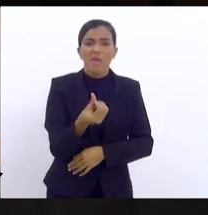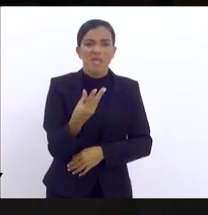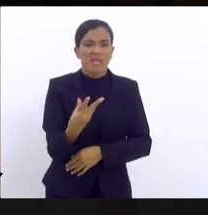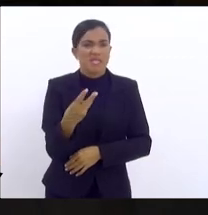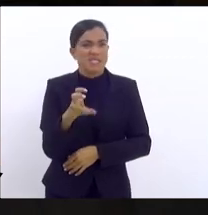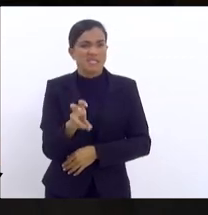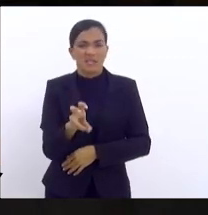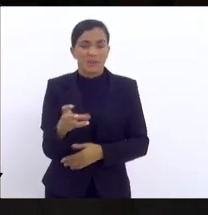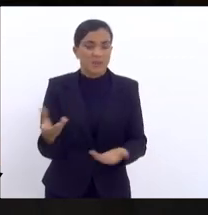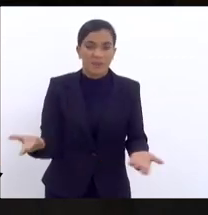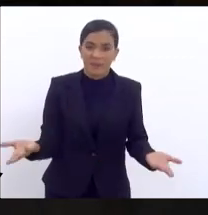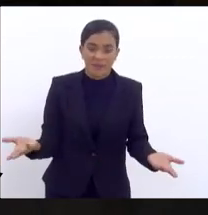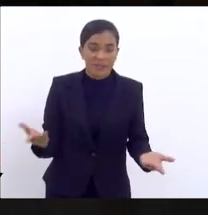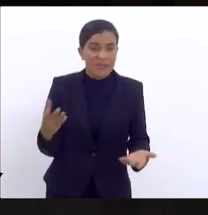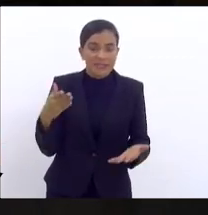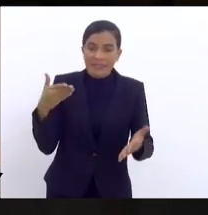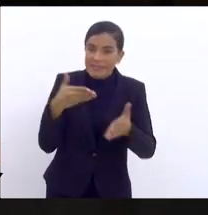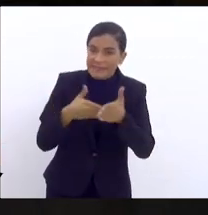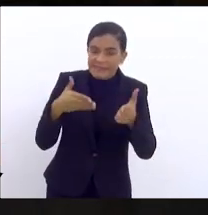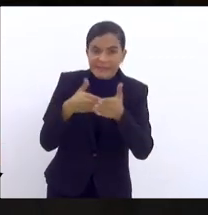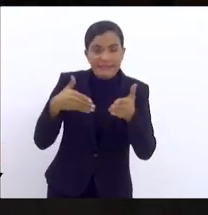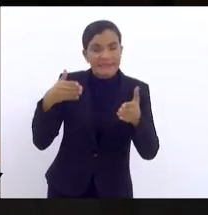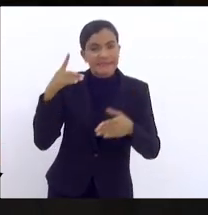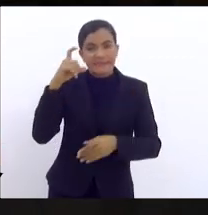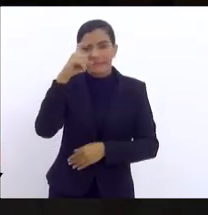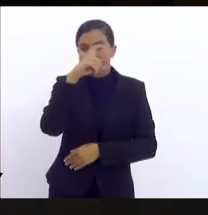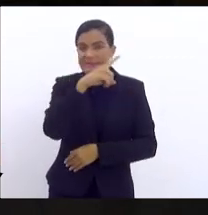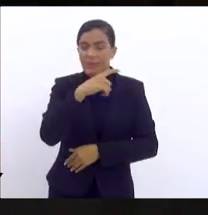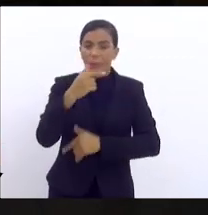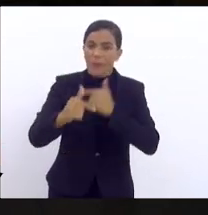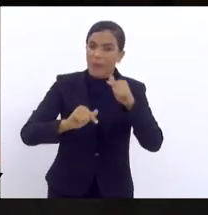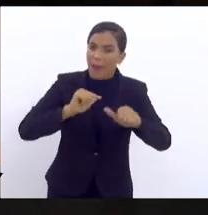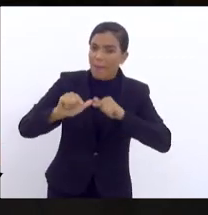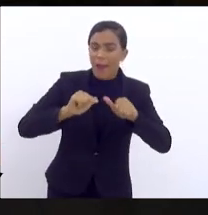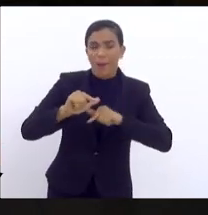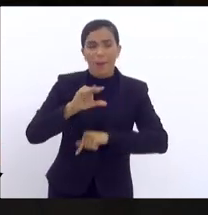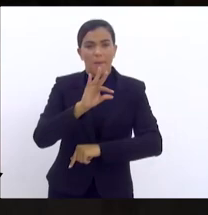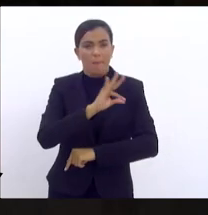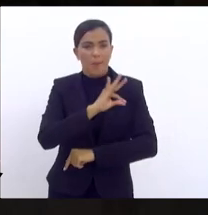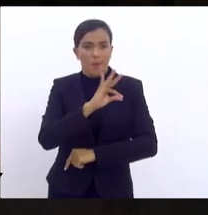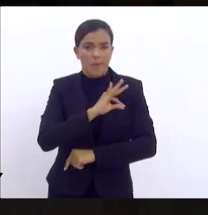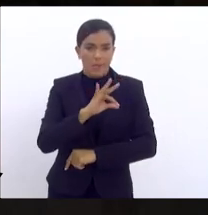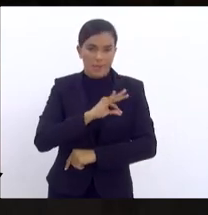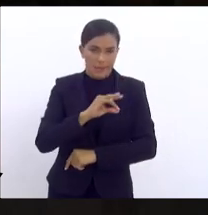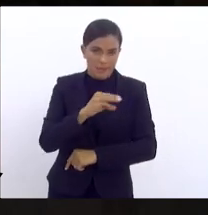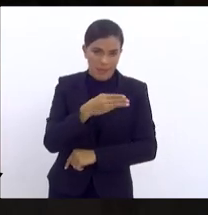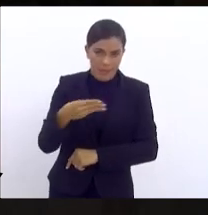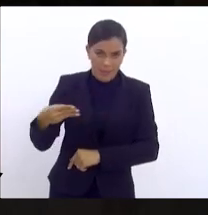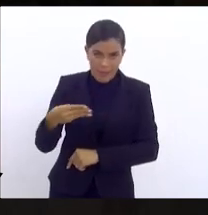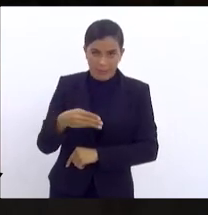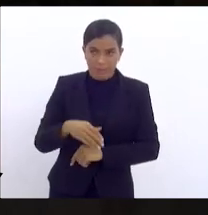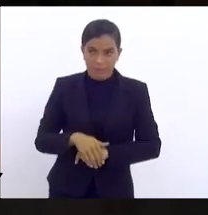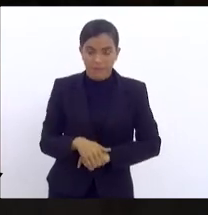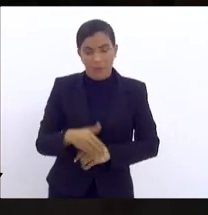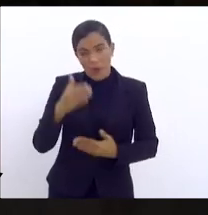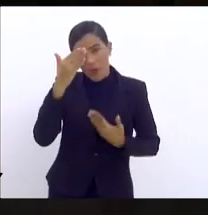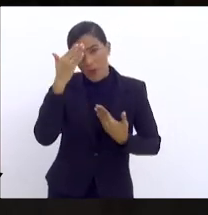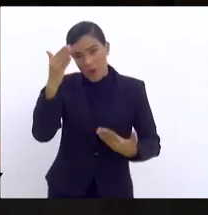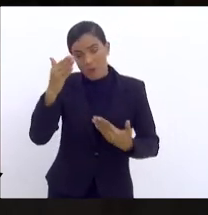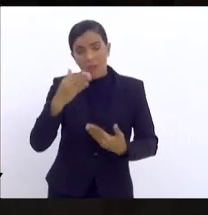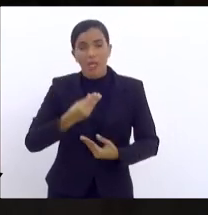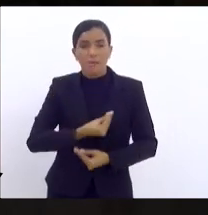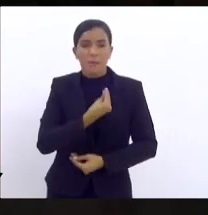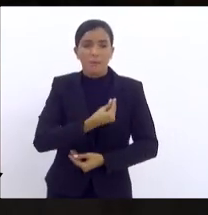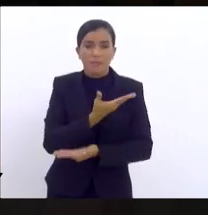aí que que dificulta o trabalho O trabalho da Polícia Militar sem conhecer o dia a dia do Estado do Rio de Janeiro Muito obrigado pela